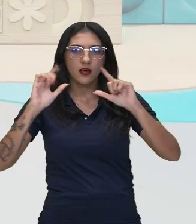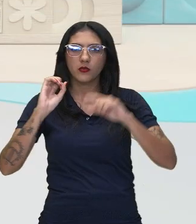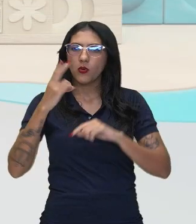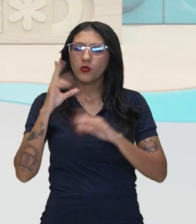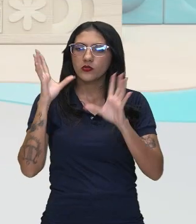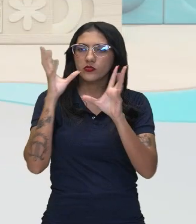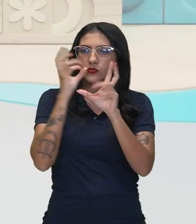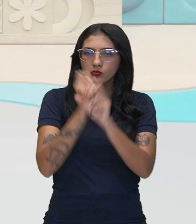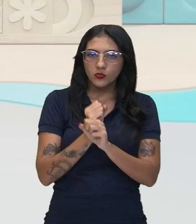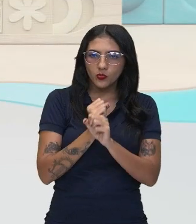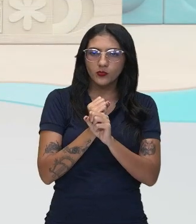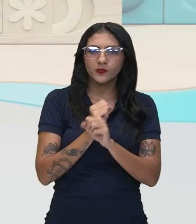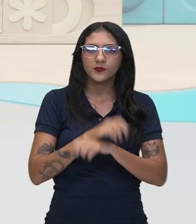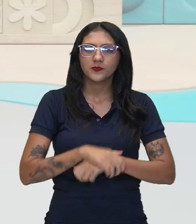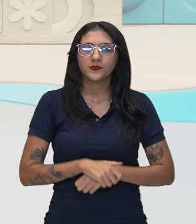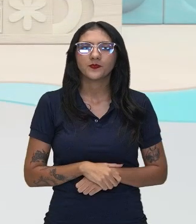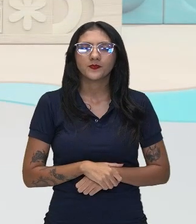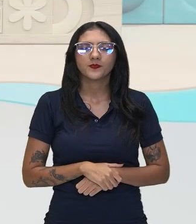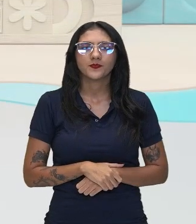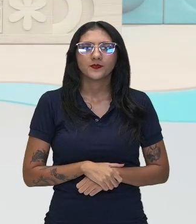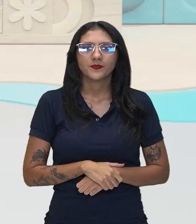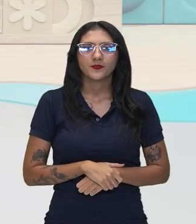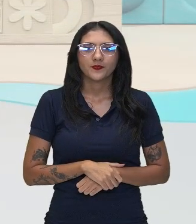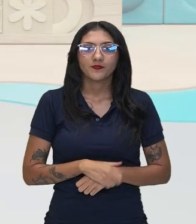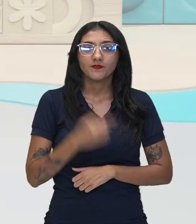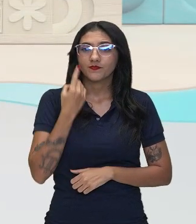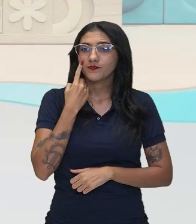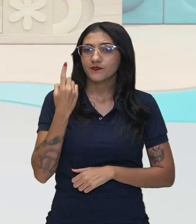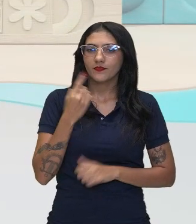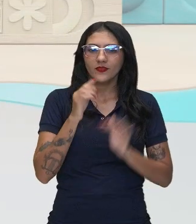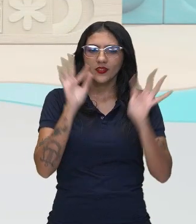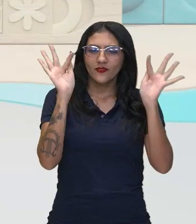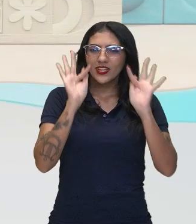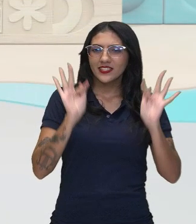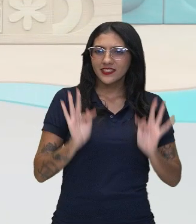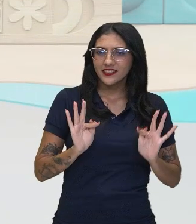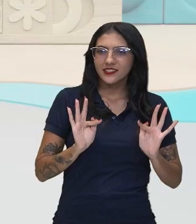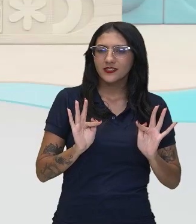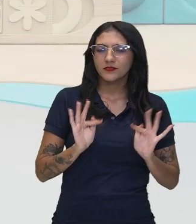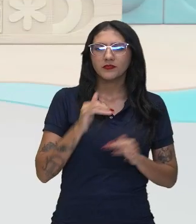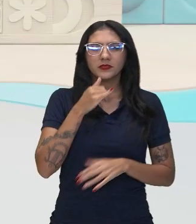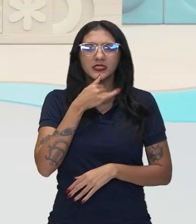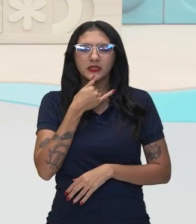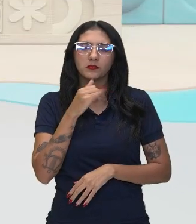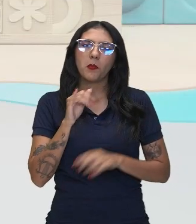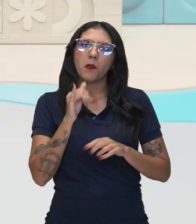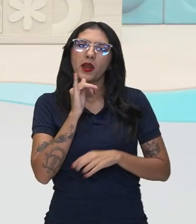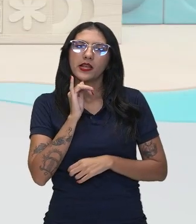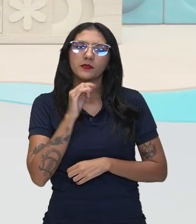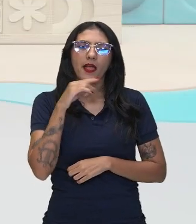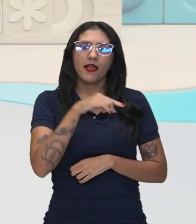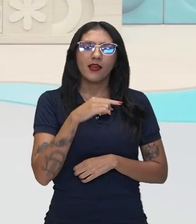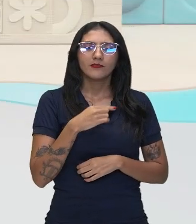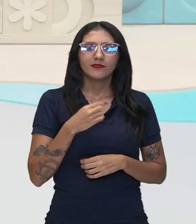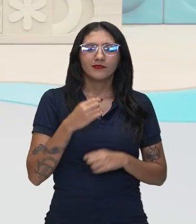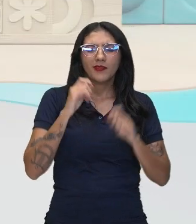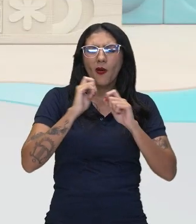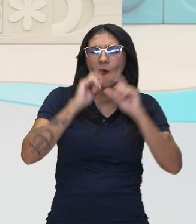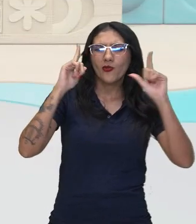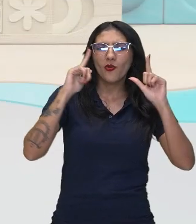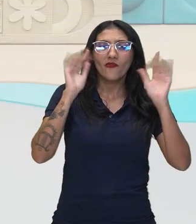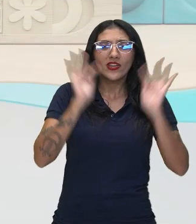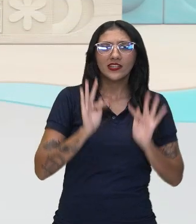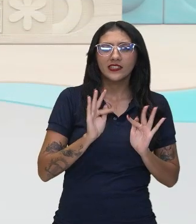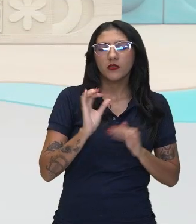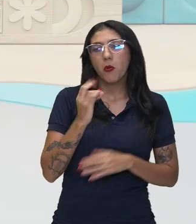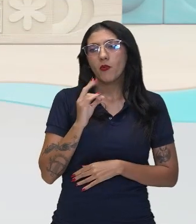temos exemplos, então, de antônimos. Continuando, feliz e triste. Ela acordou feliz, ela acordou triste. Tem alteração de